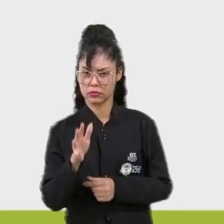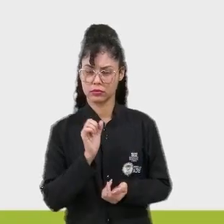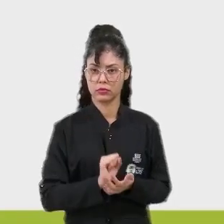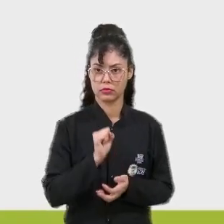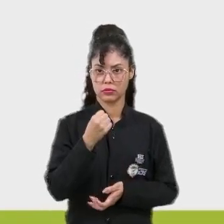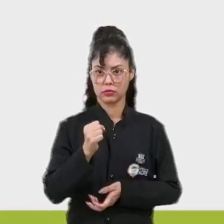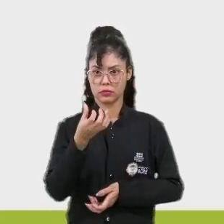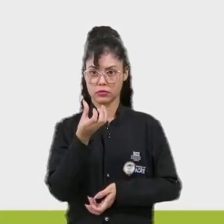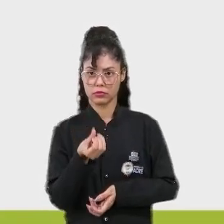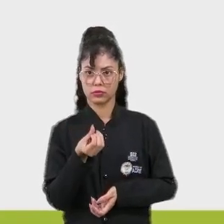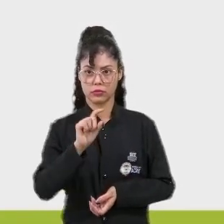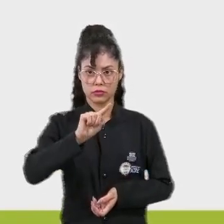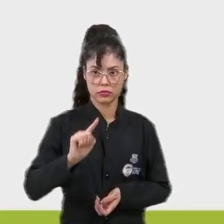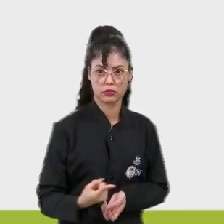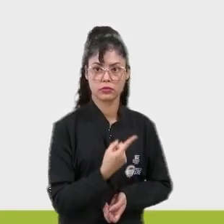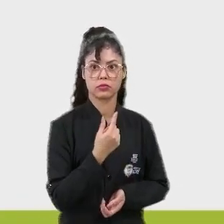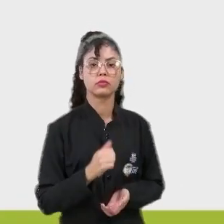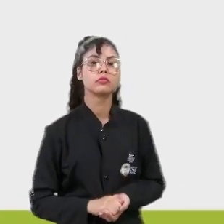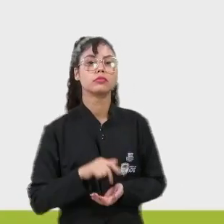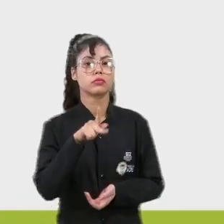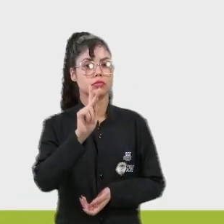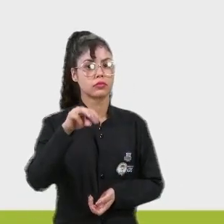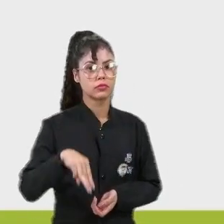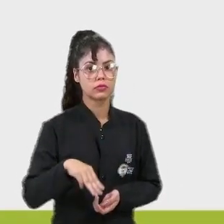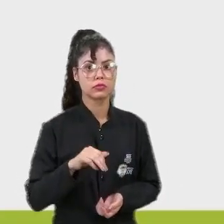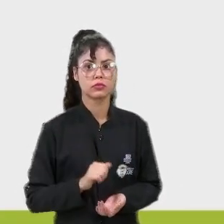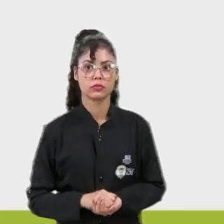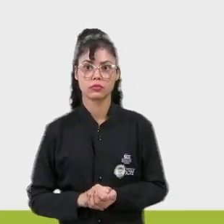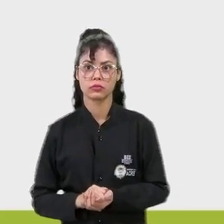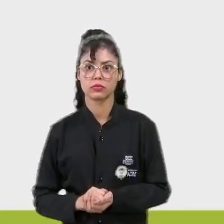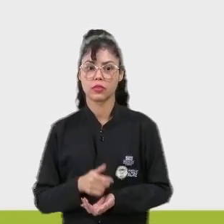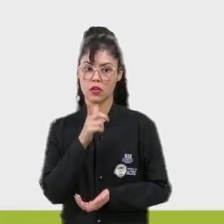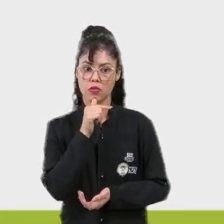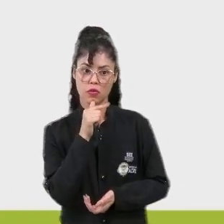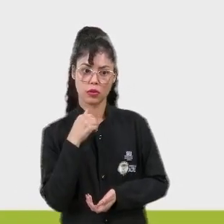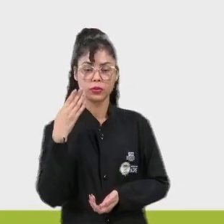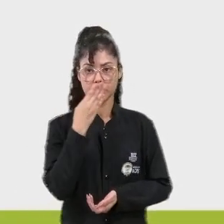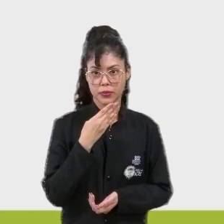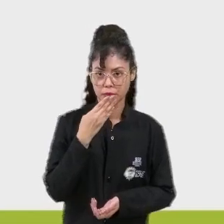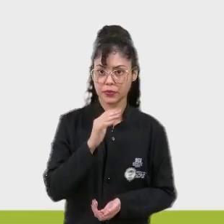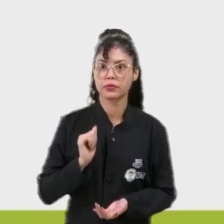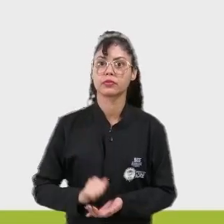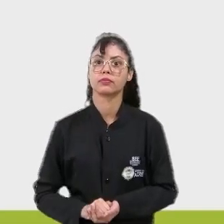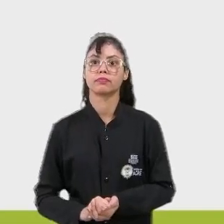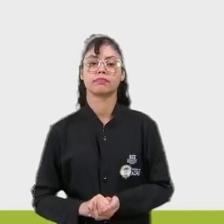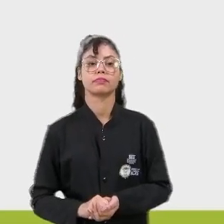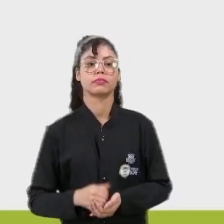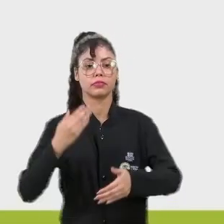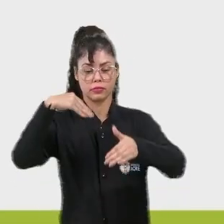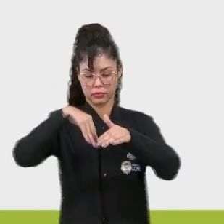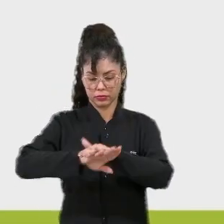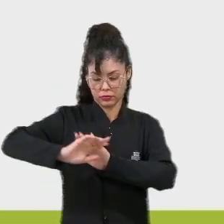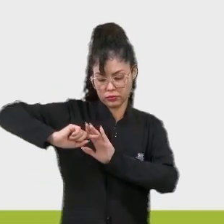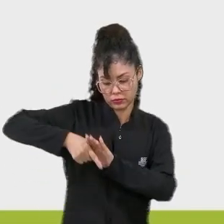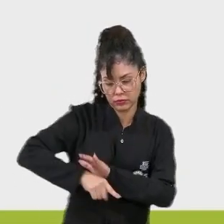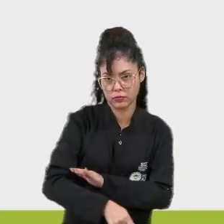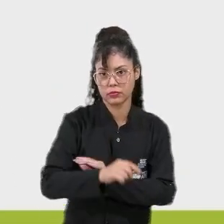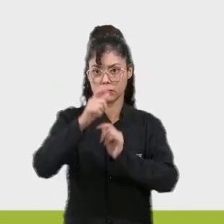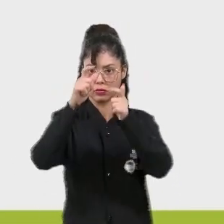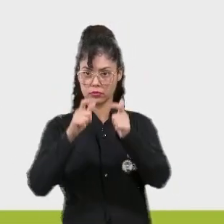em 86 mil quilômetros cúbicos de água doce, a reserva subterrânea